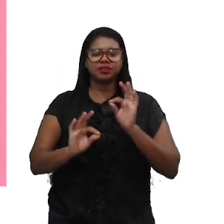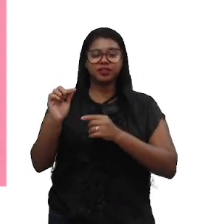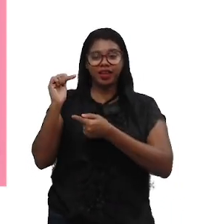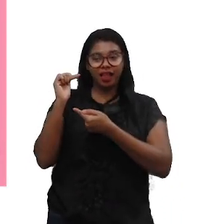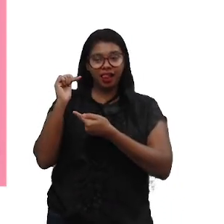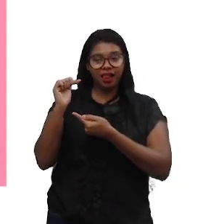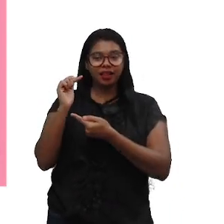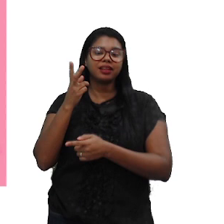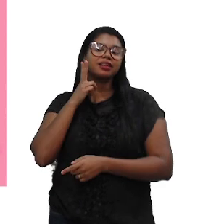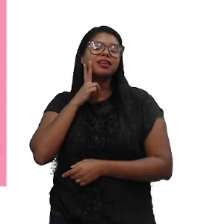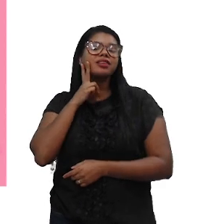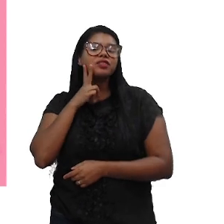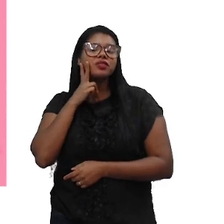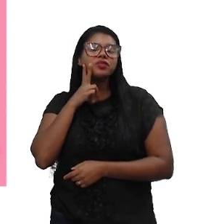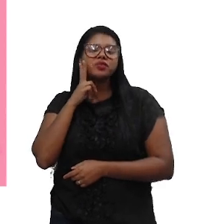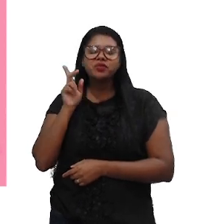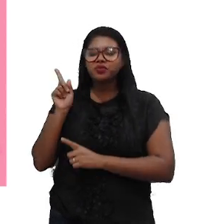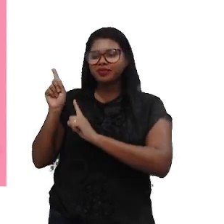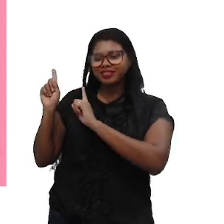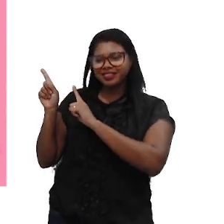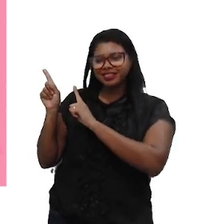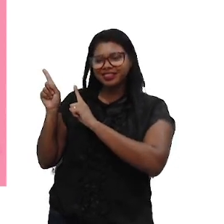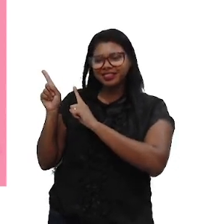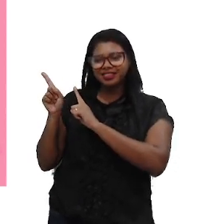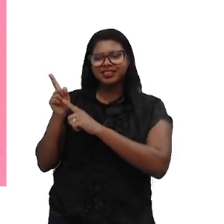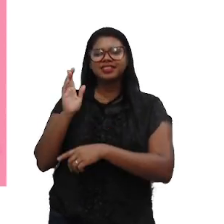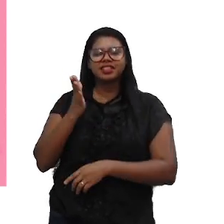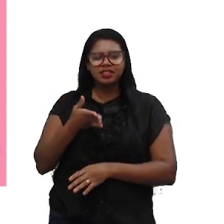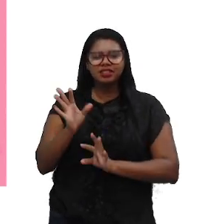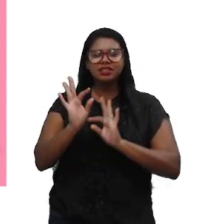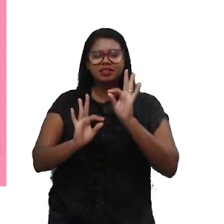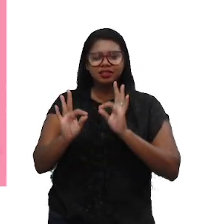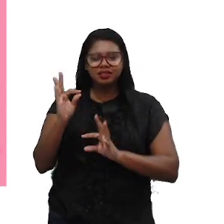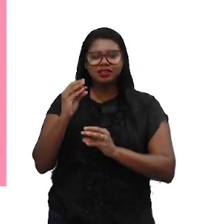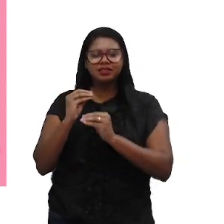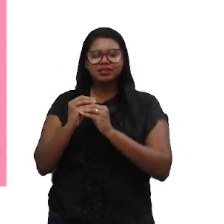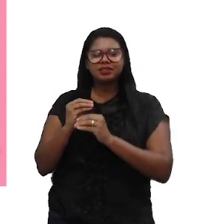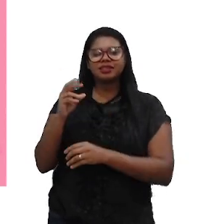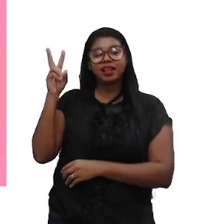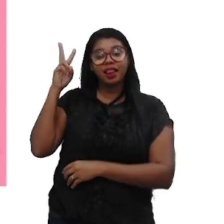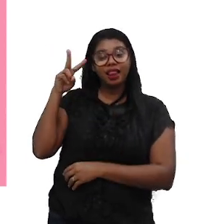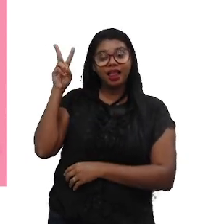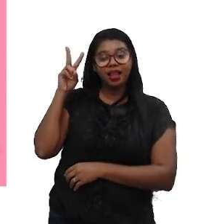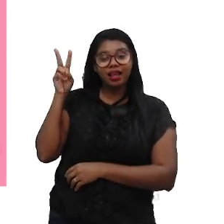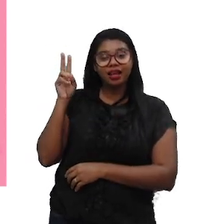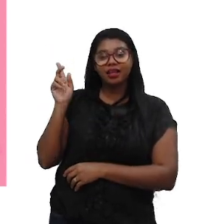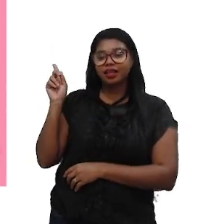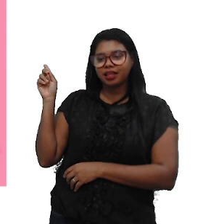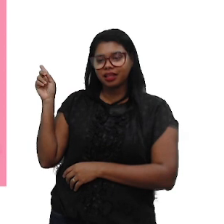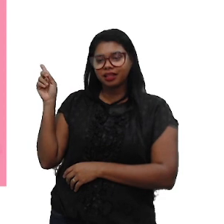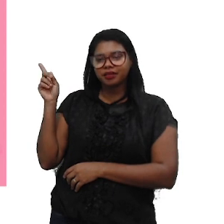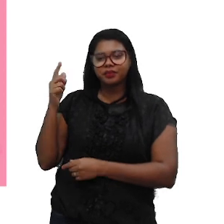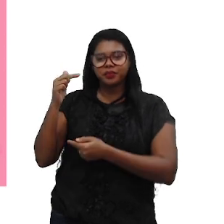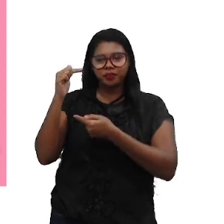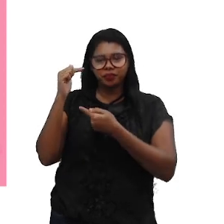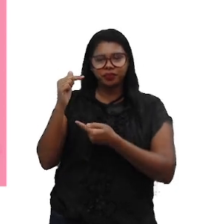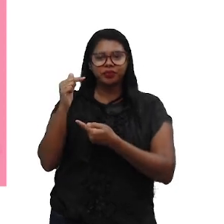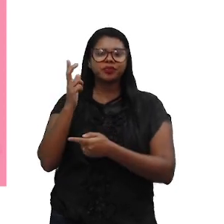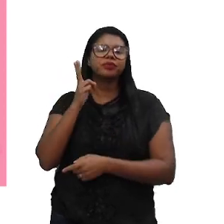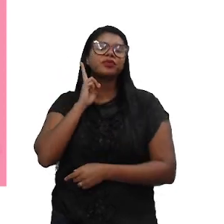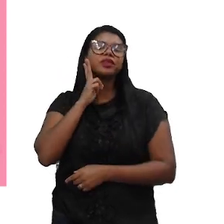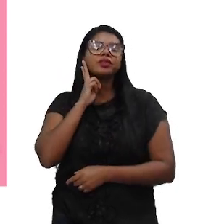E nessa quarta etapa já é a lata feita digitalmente, tá? Lembrando que essa bebida vinho na lata